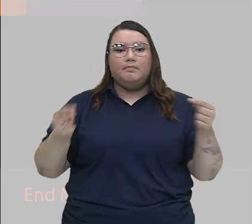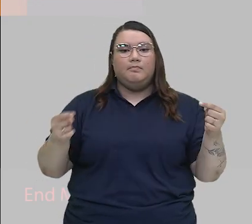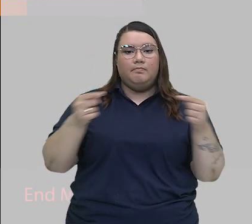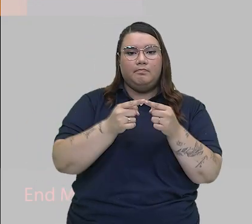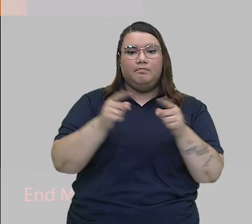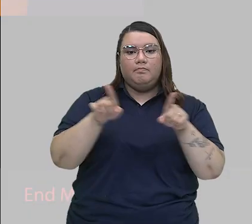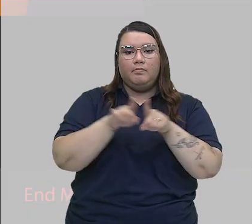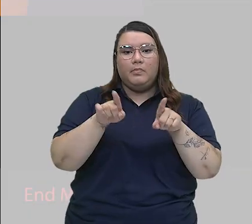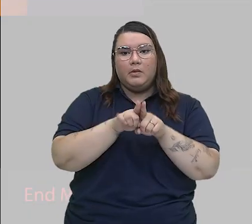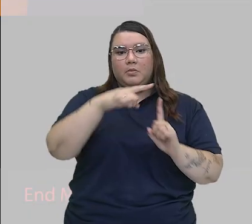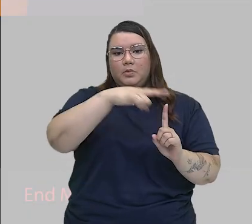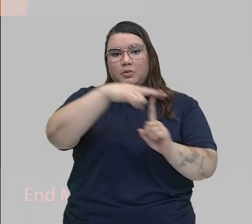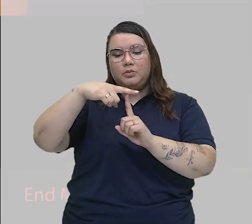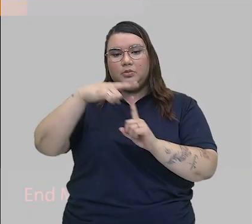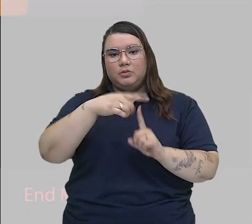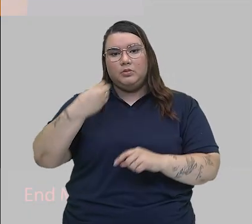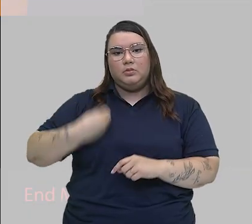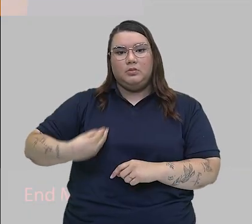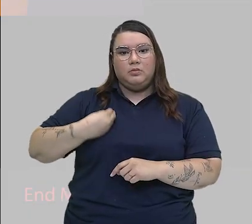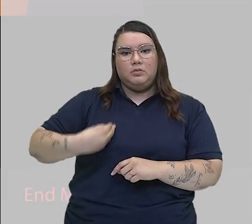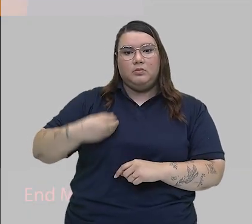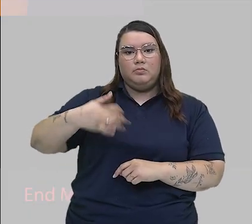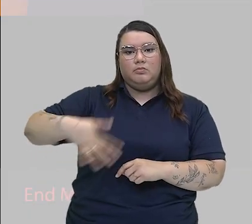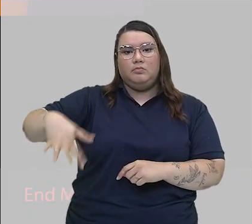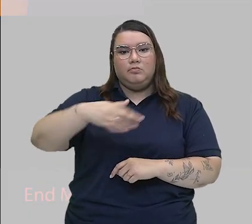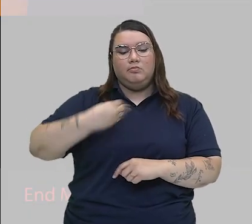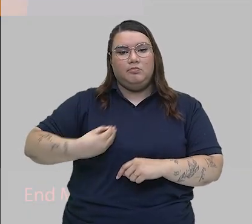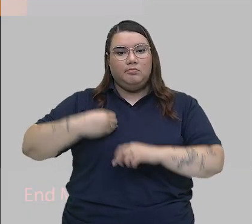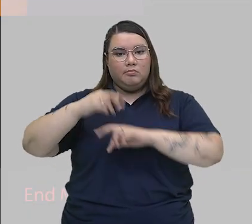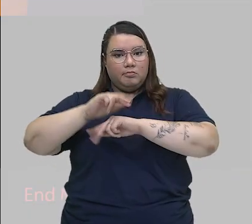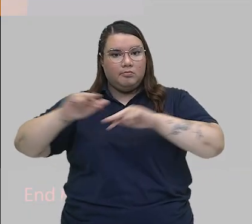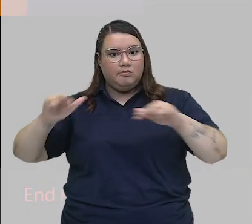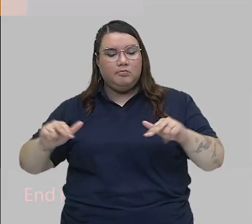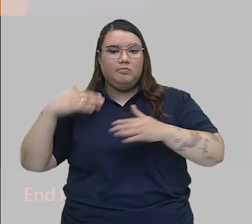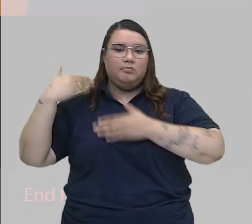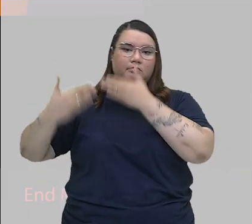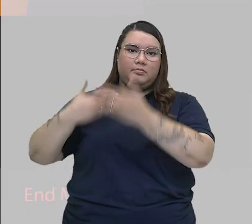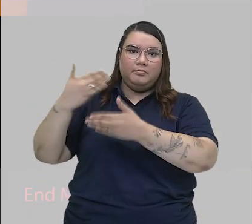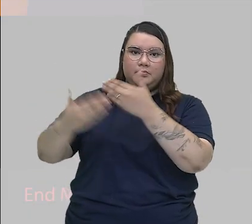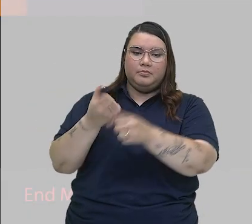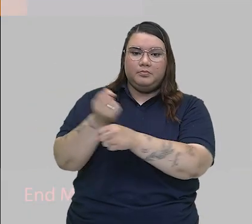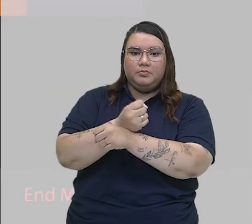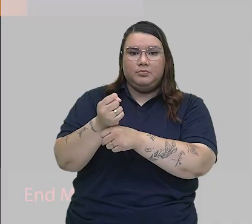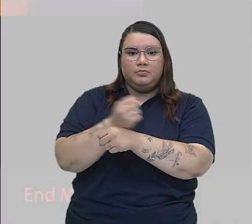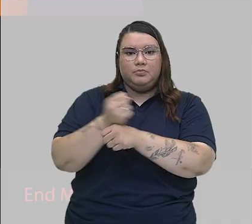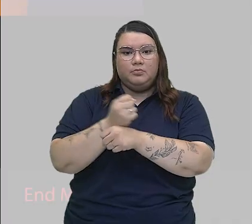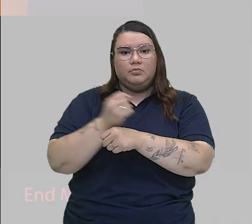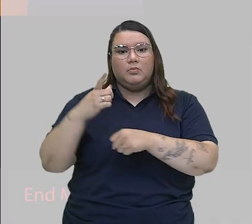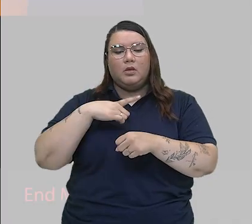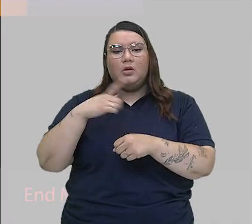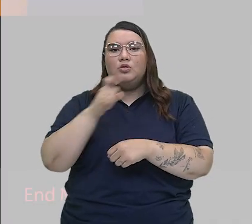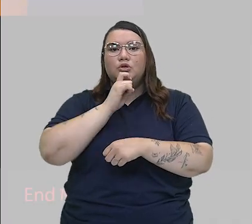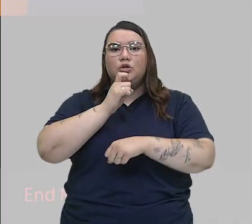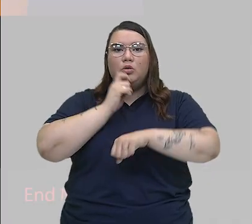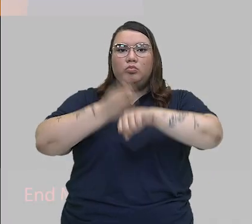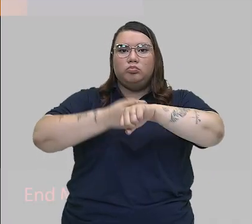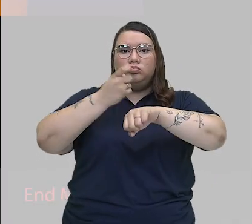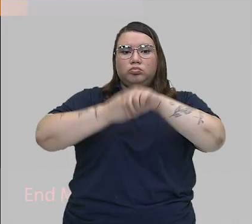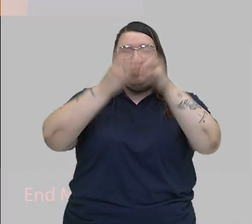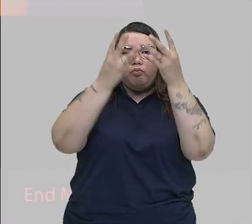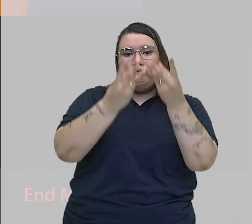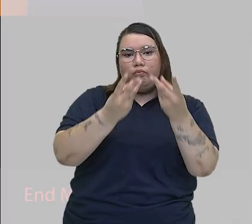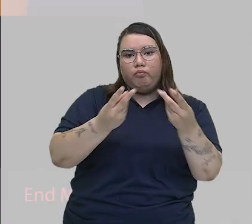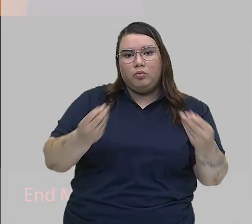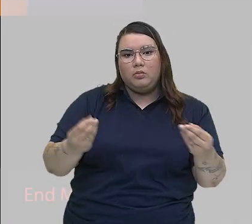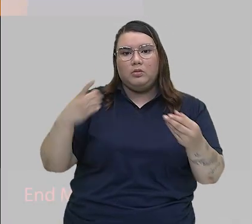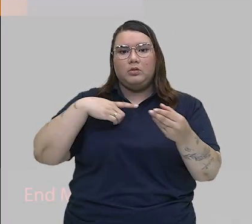determinados modos de vida ali dos seres vivos, que com o passar dos anos, ocorrendo degelo, né, nós vamos chegar